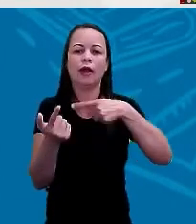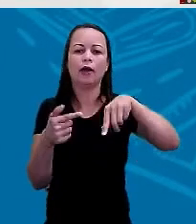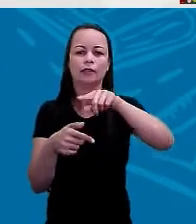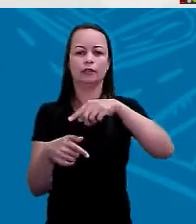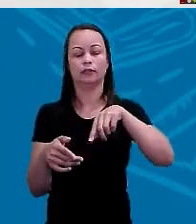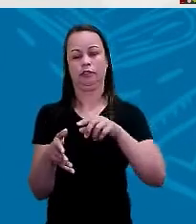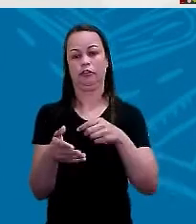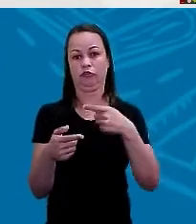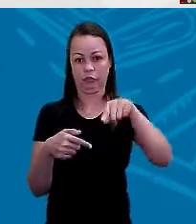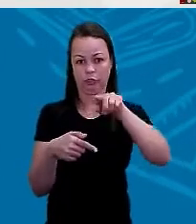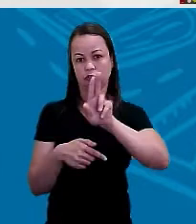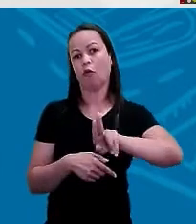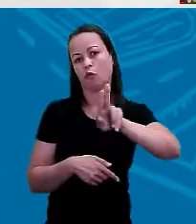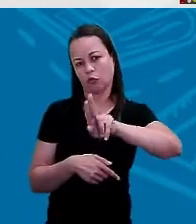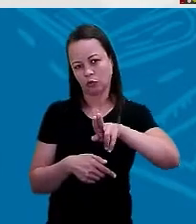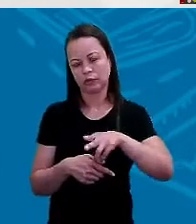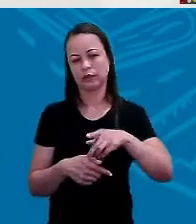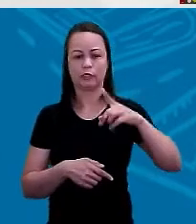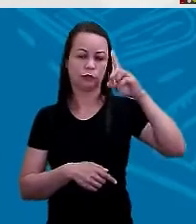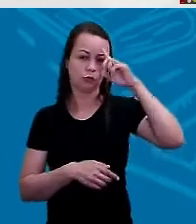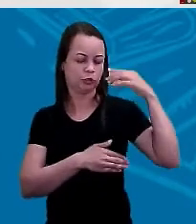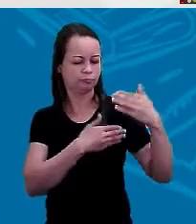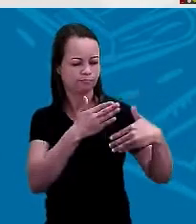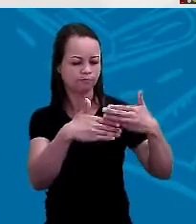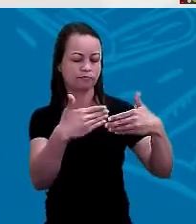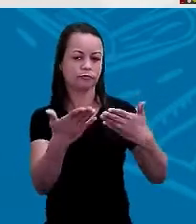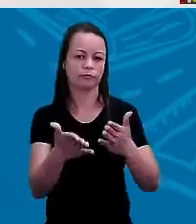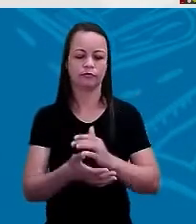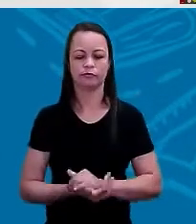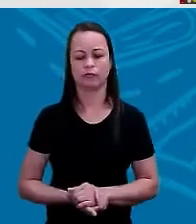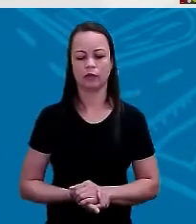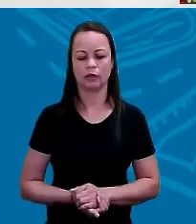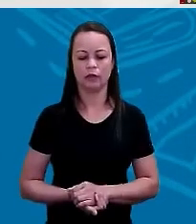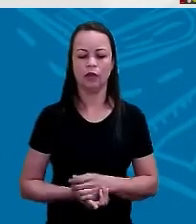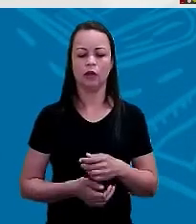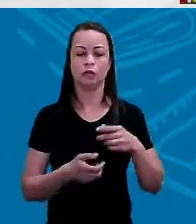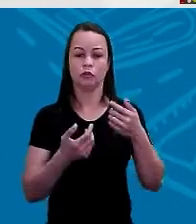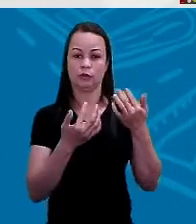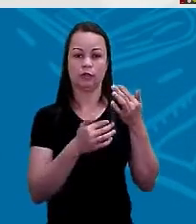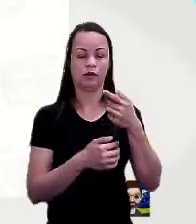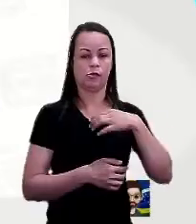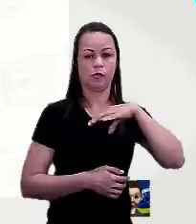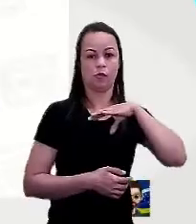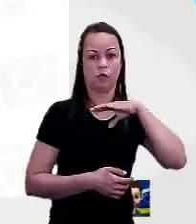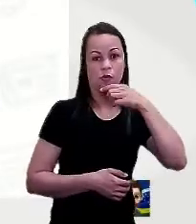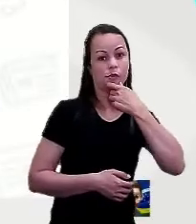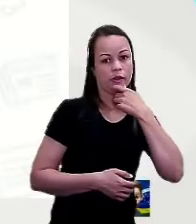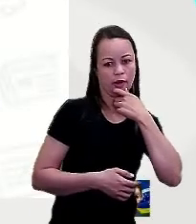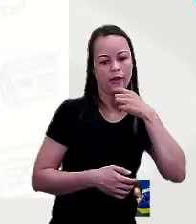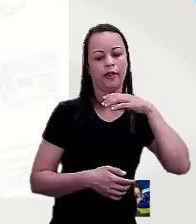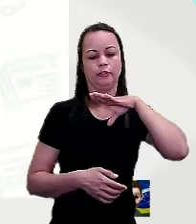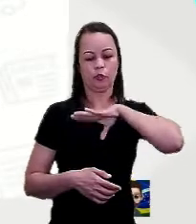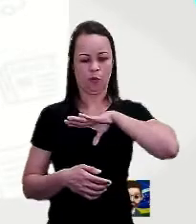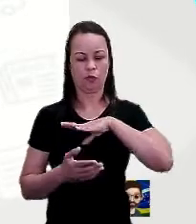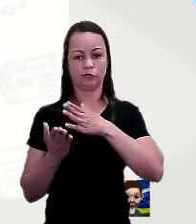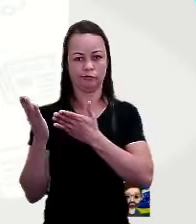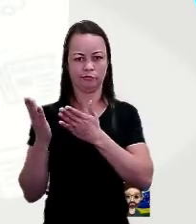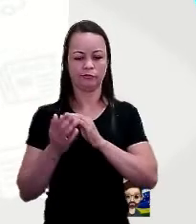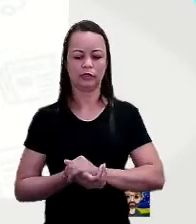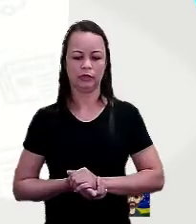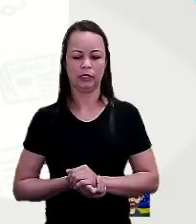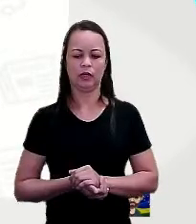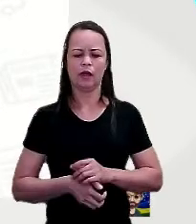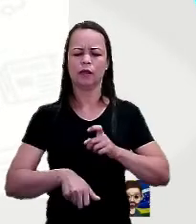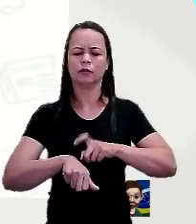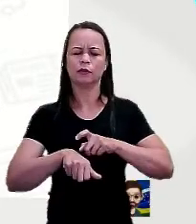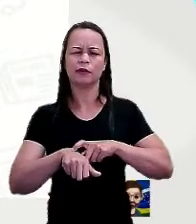situações concretas do dia a dia, do cotidiano. Então vamos ver, ó, quando eu digo long time no see, há quanto